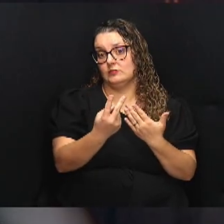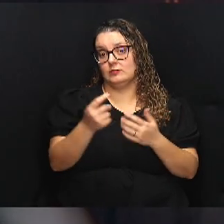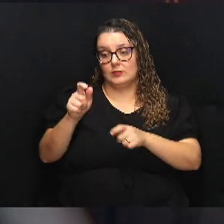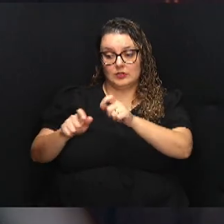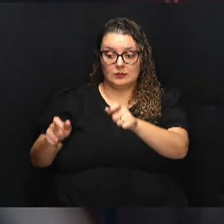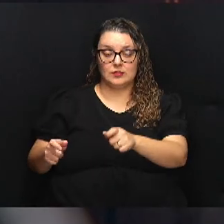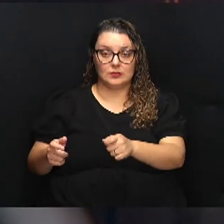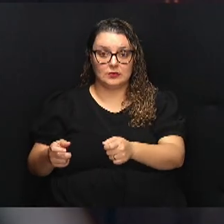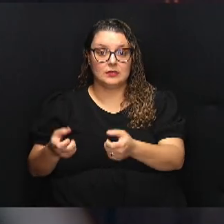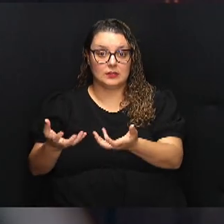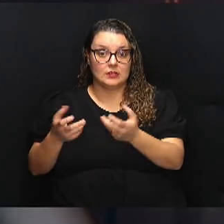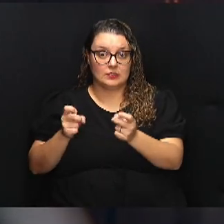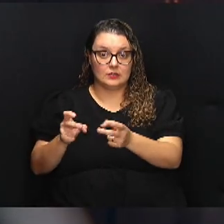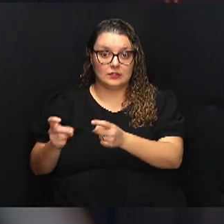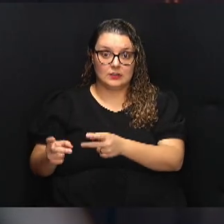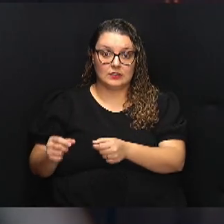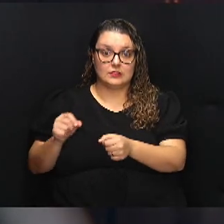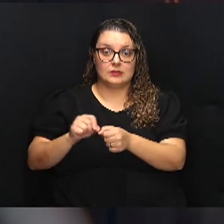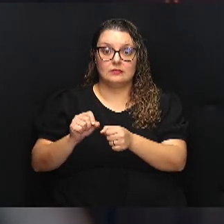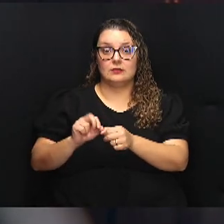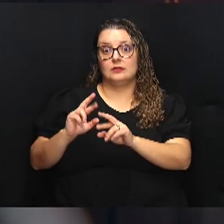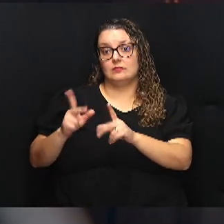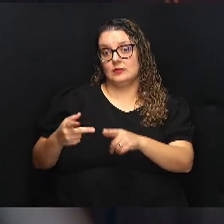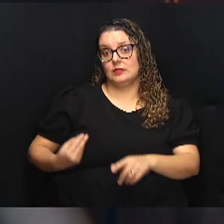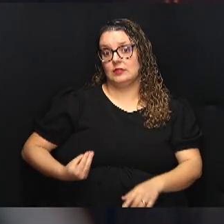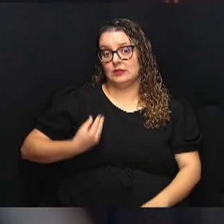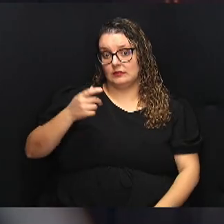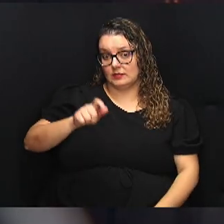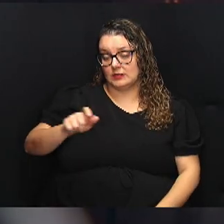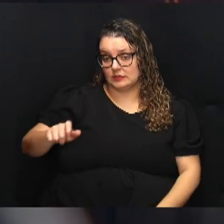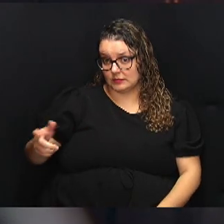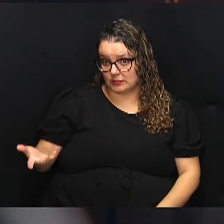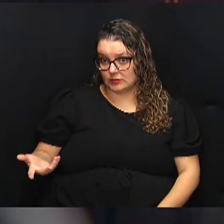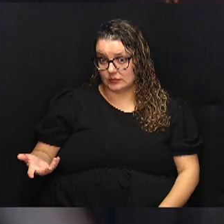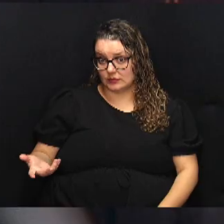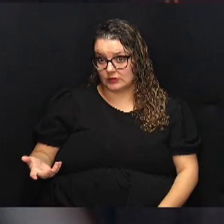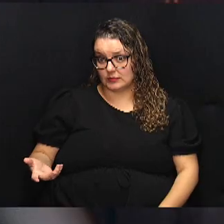vender. Se ele faz diferença na vida do outro, né?